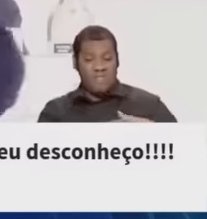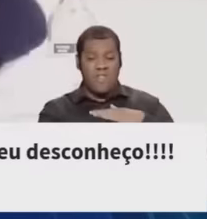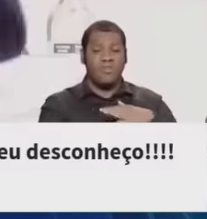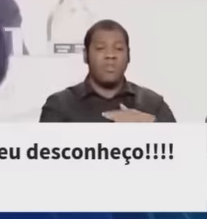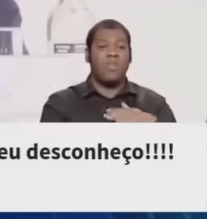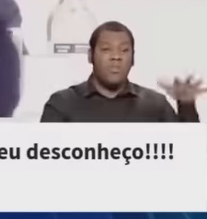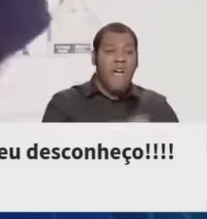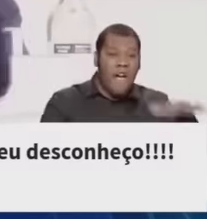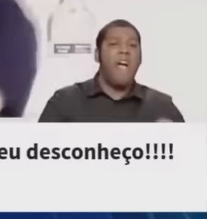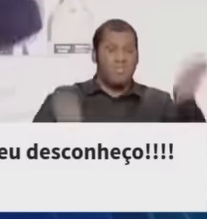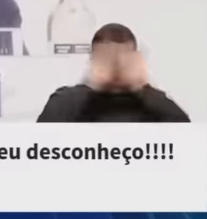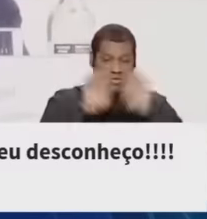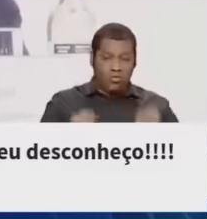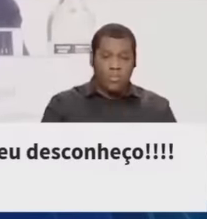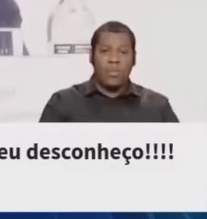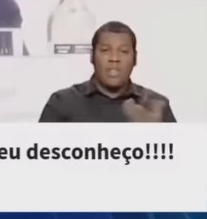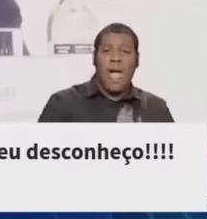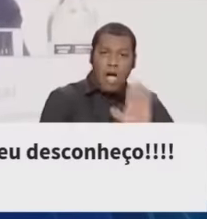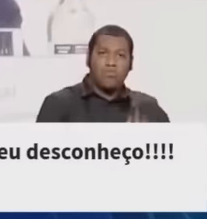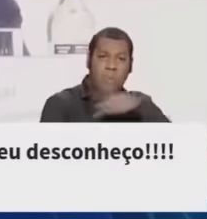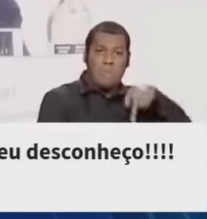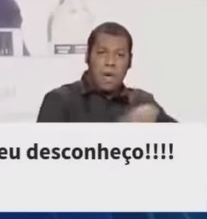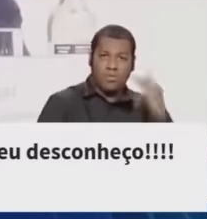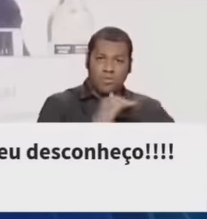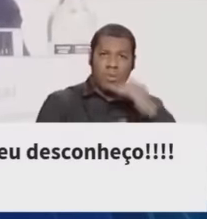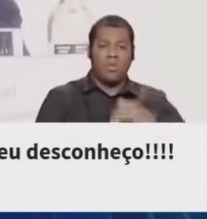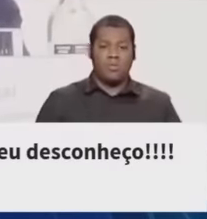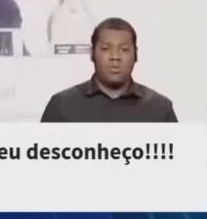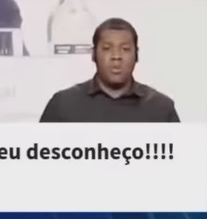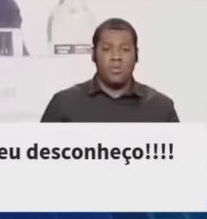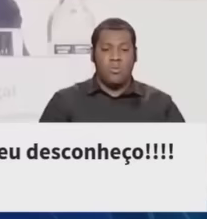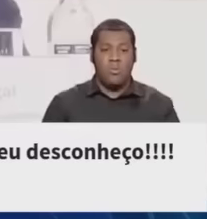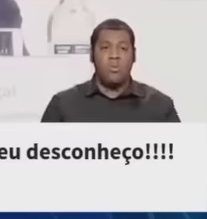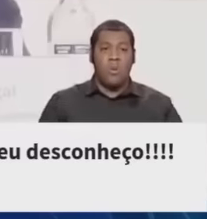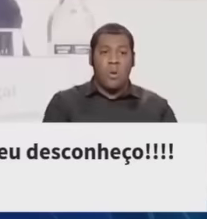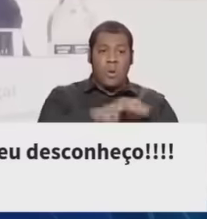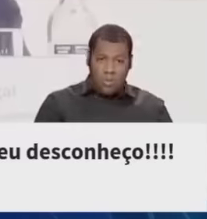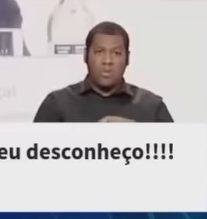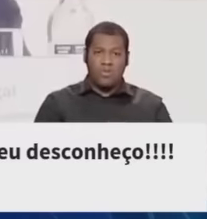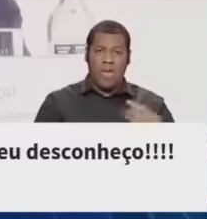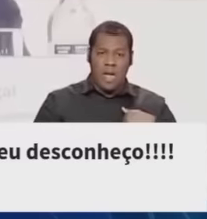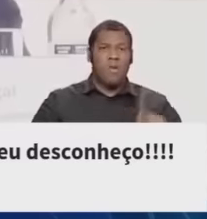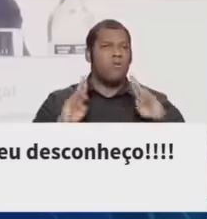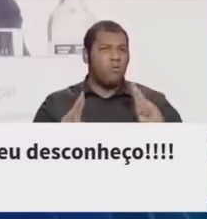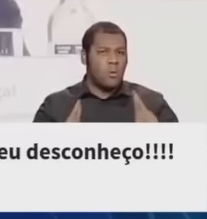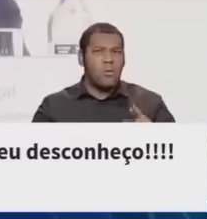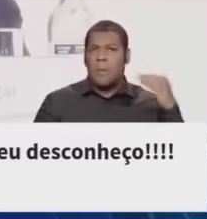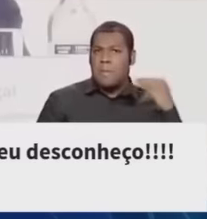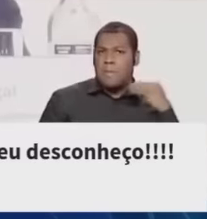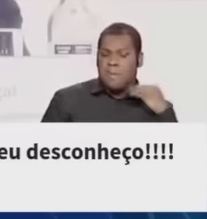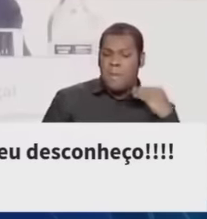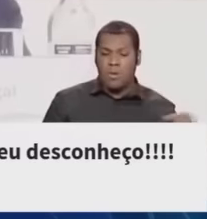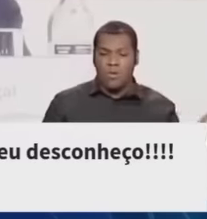investimento em coisas estruturantes que mudam a vida dos países. É para isso que eu estou otimista com a criação do Banco dos BRICS. É para